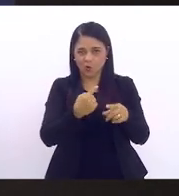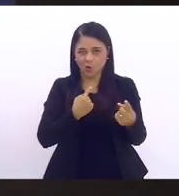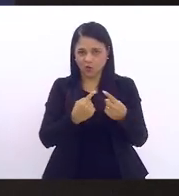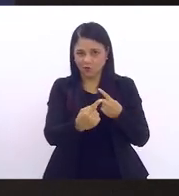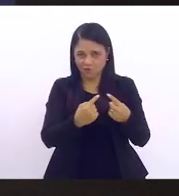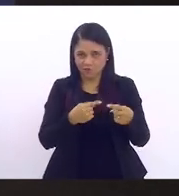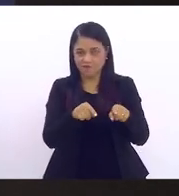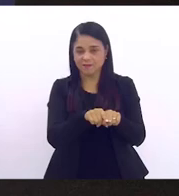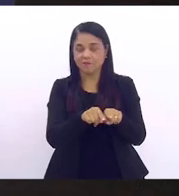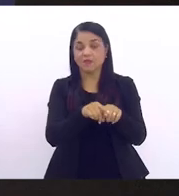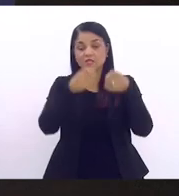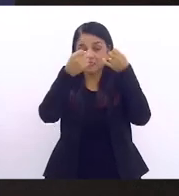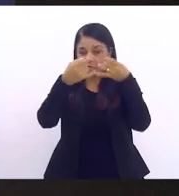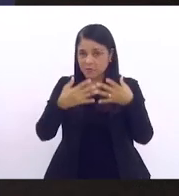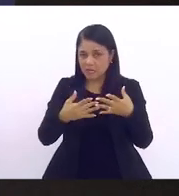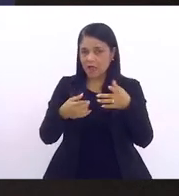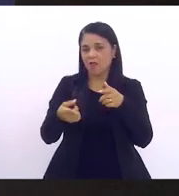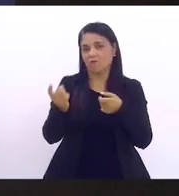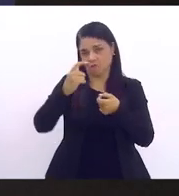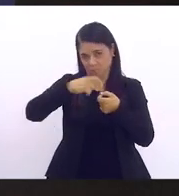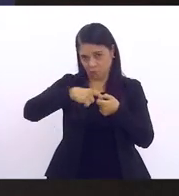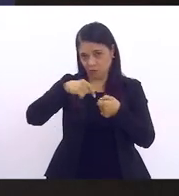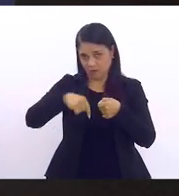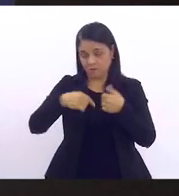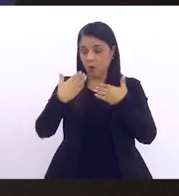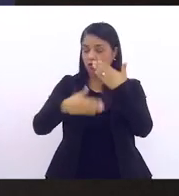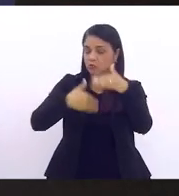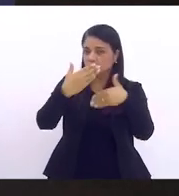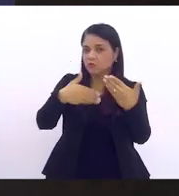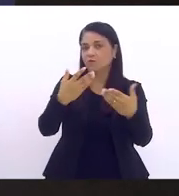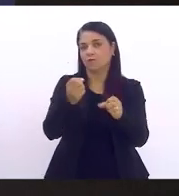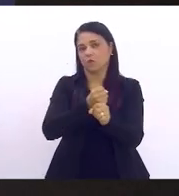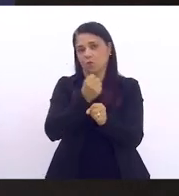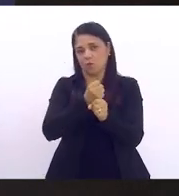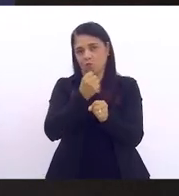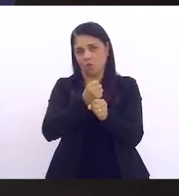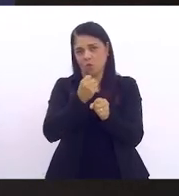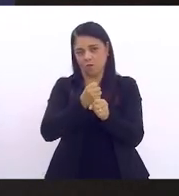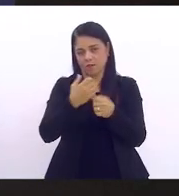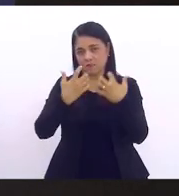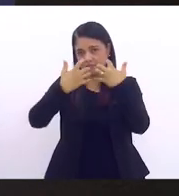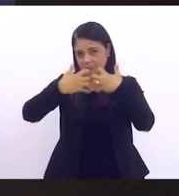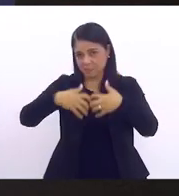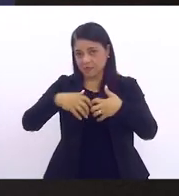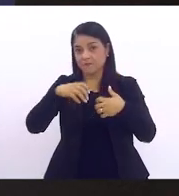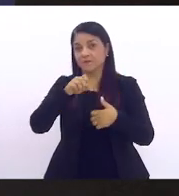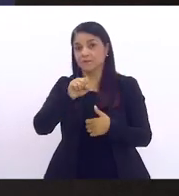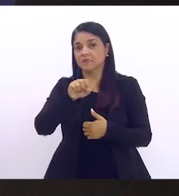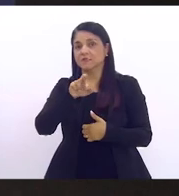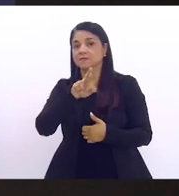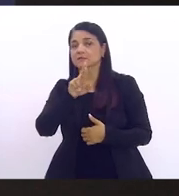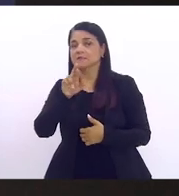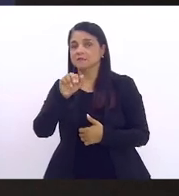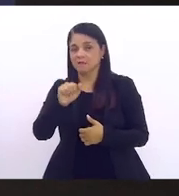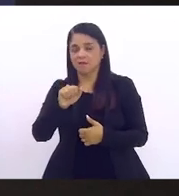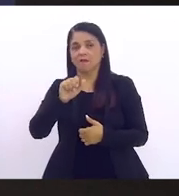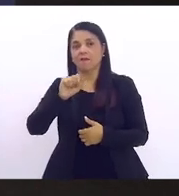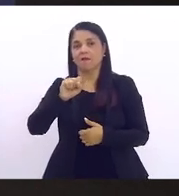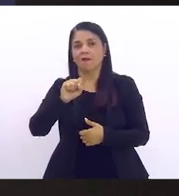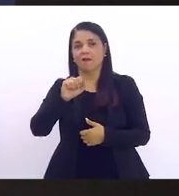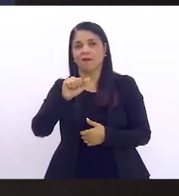momento opo para explicar para todos como que nós vamos desenvolver essa obra da Serra das Araras mas em números Gerais nós vamos investir